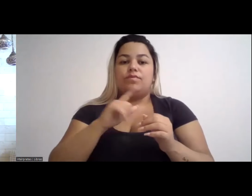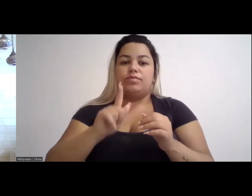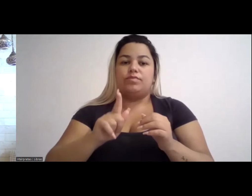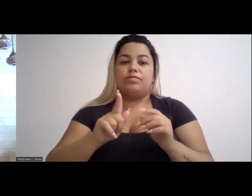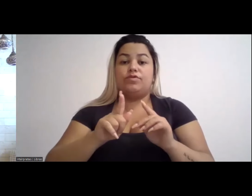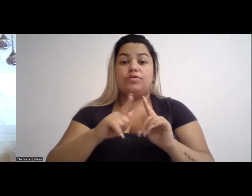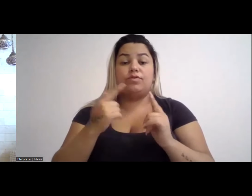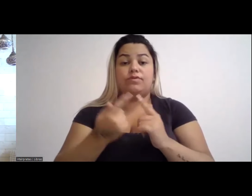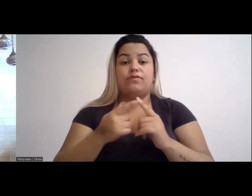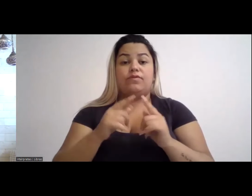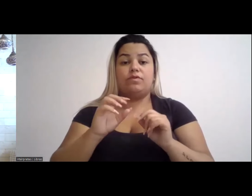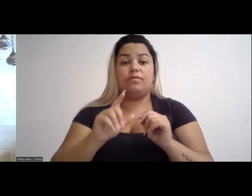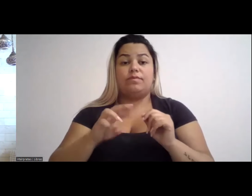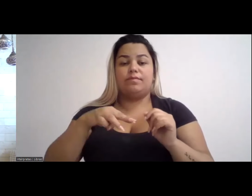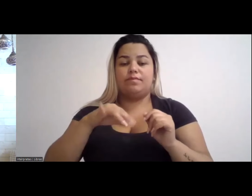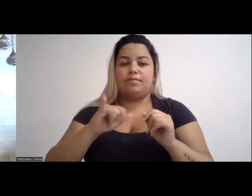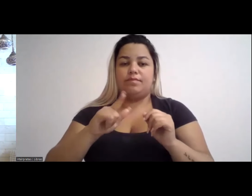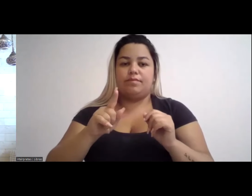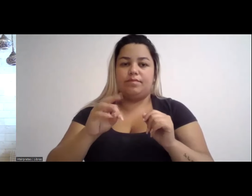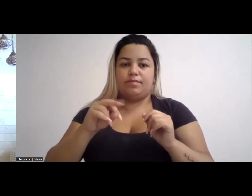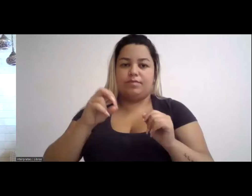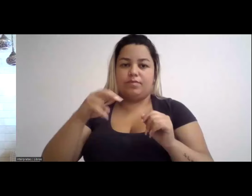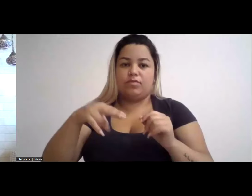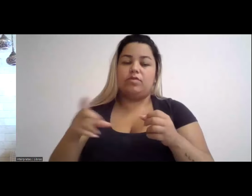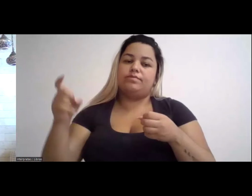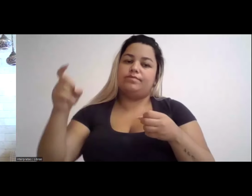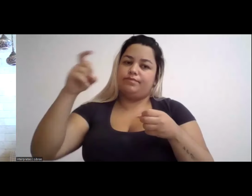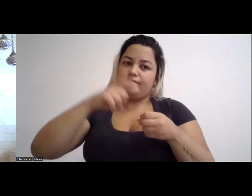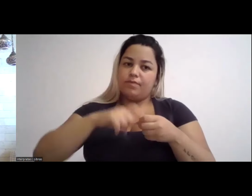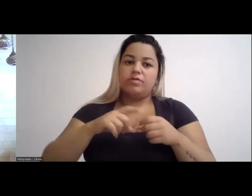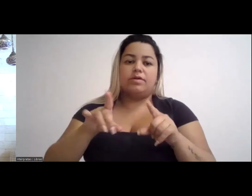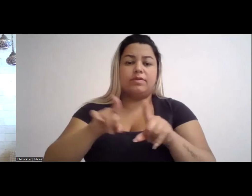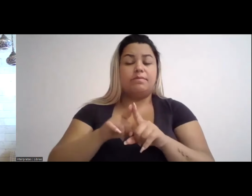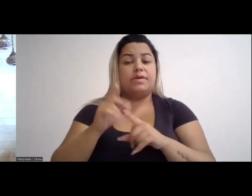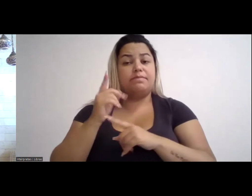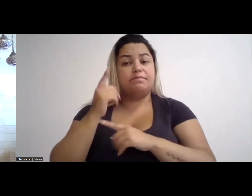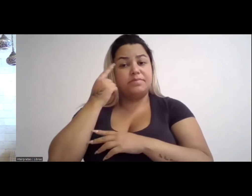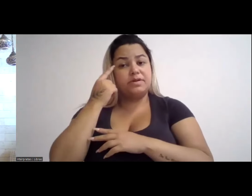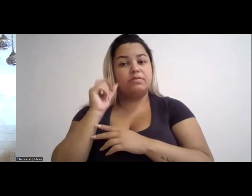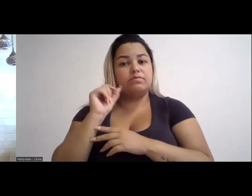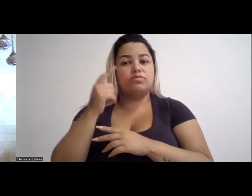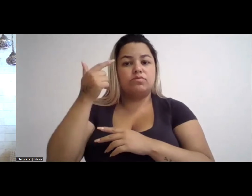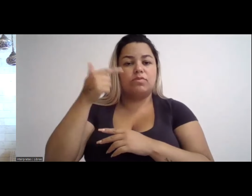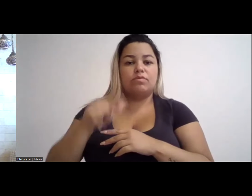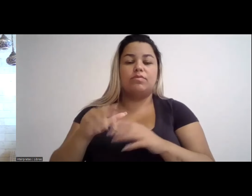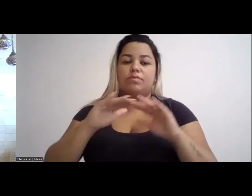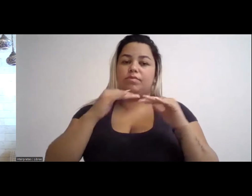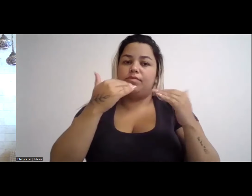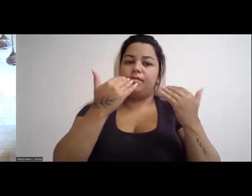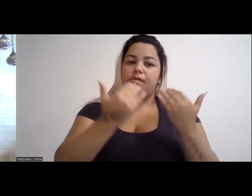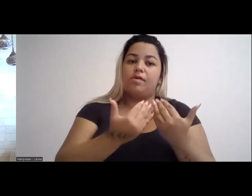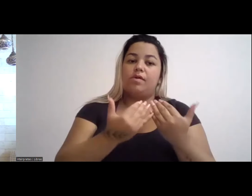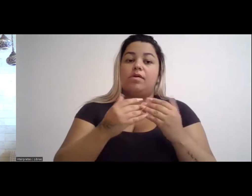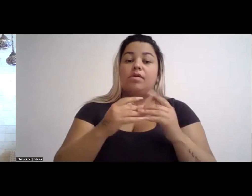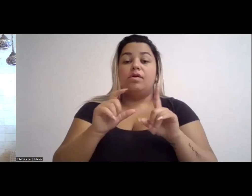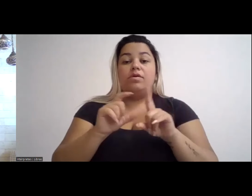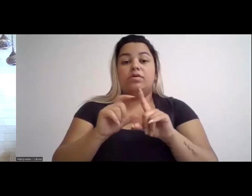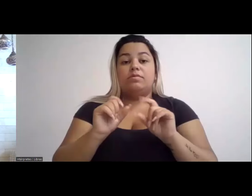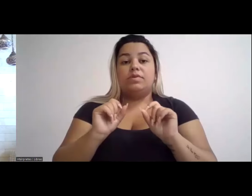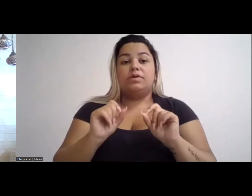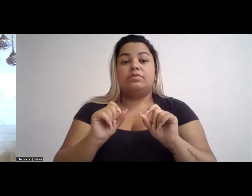Milton Santos. Talvez precisemos voltar ao Milton Santos e repensar comunidades criativas nessa perspectiva